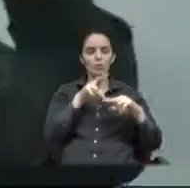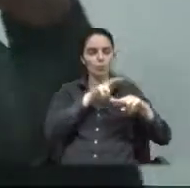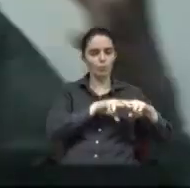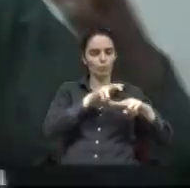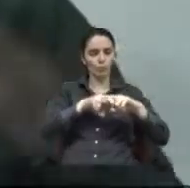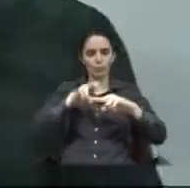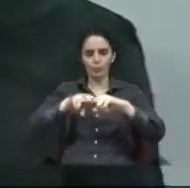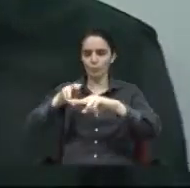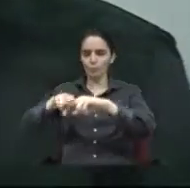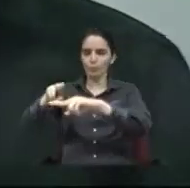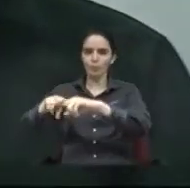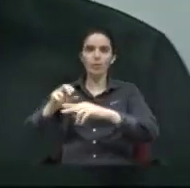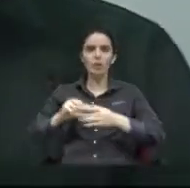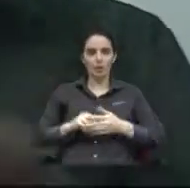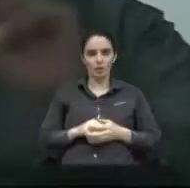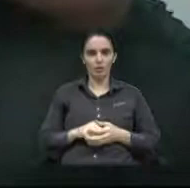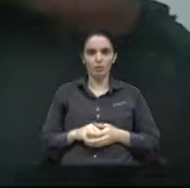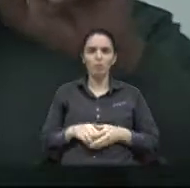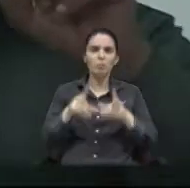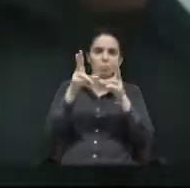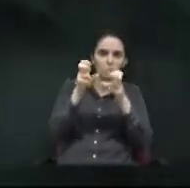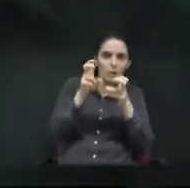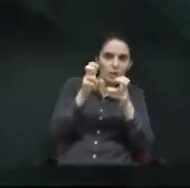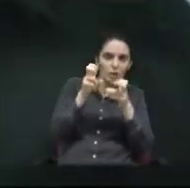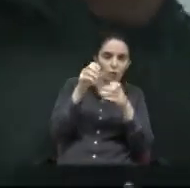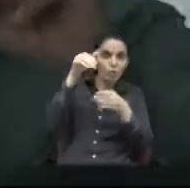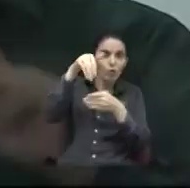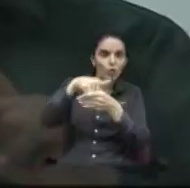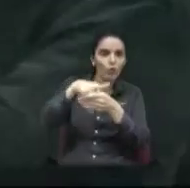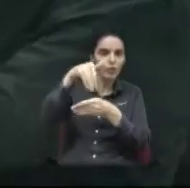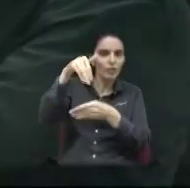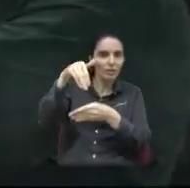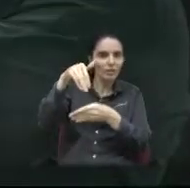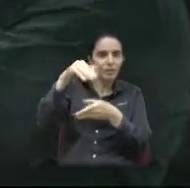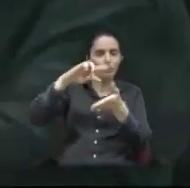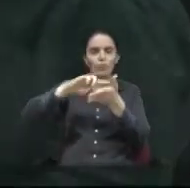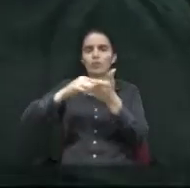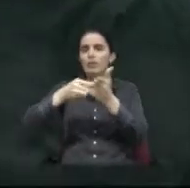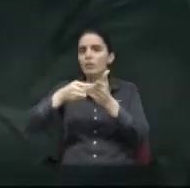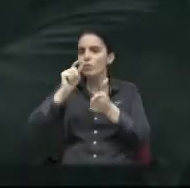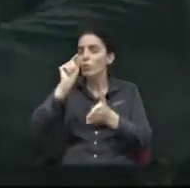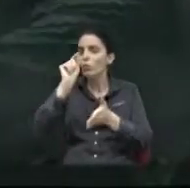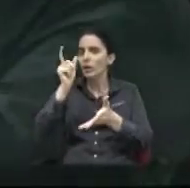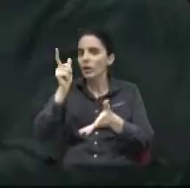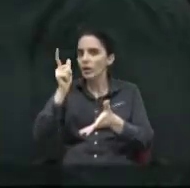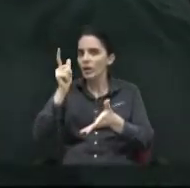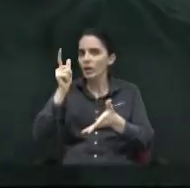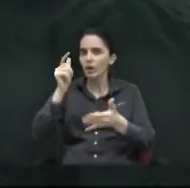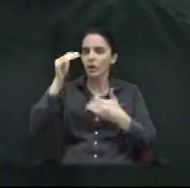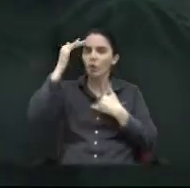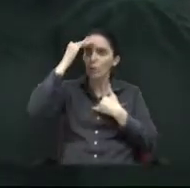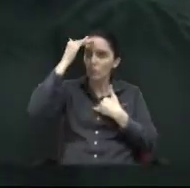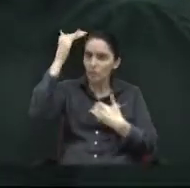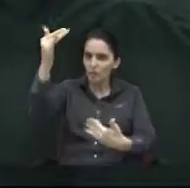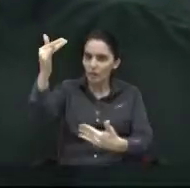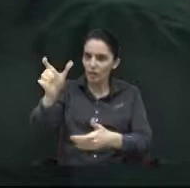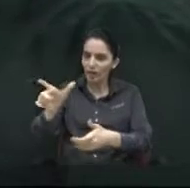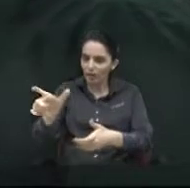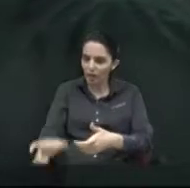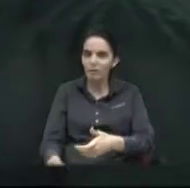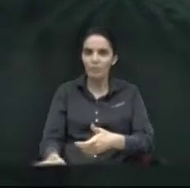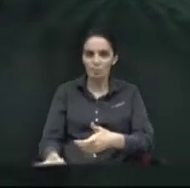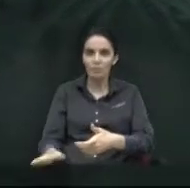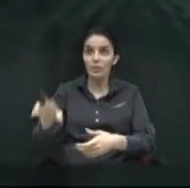plenário, acompanhar essa votação, significa obrigado, gratidão, Deus lhe pague. Significa somente isso.